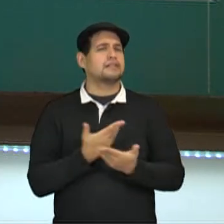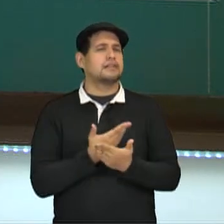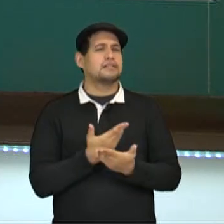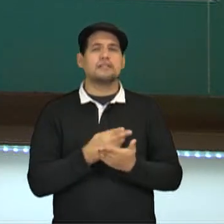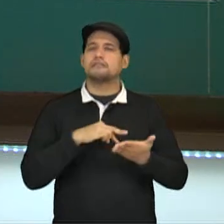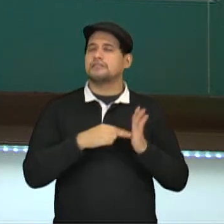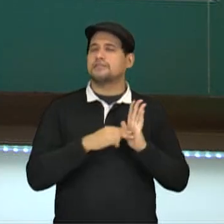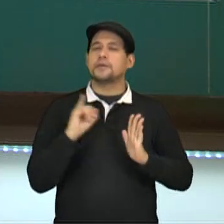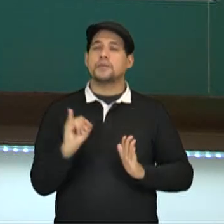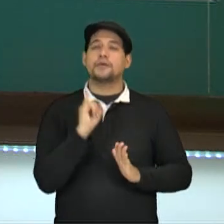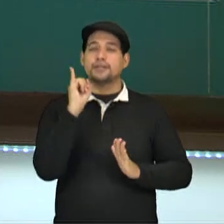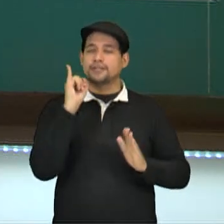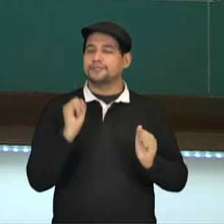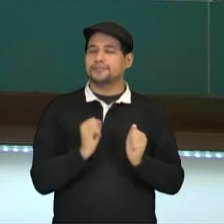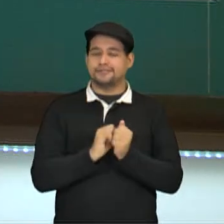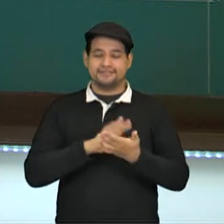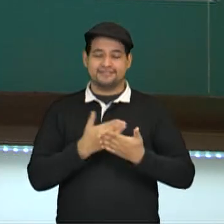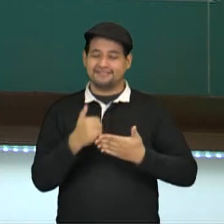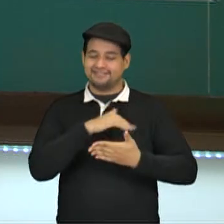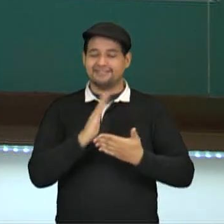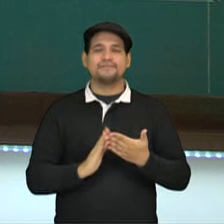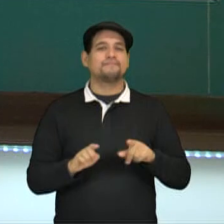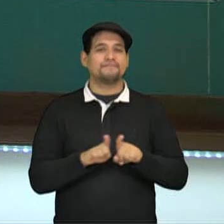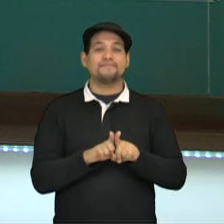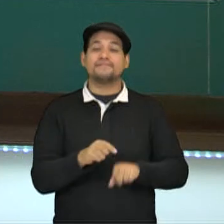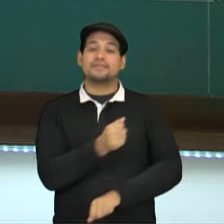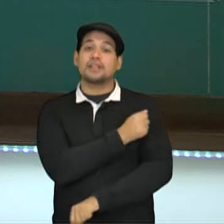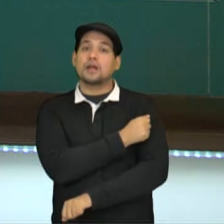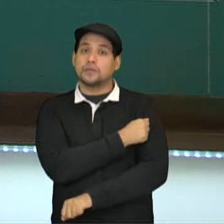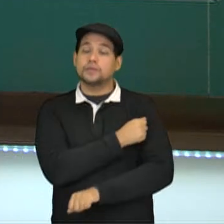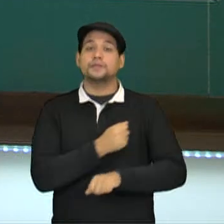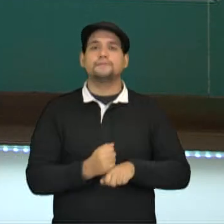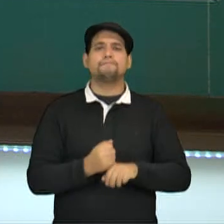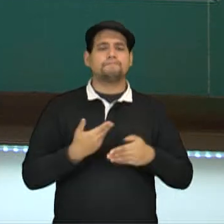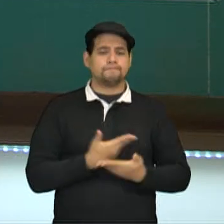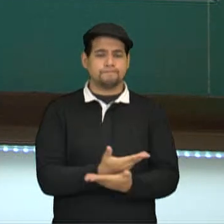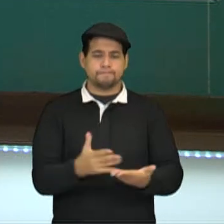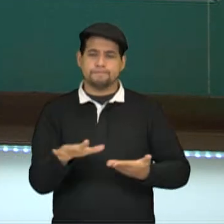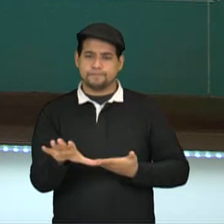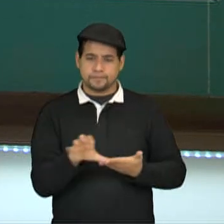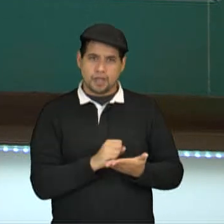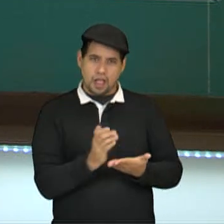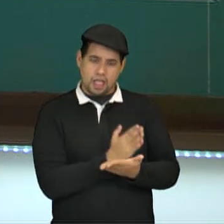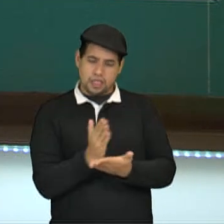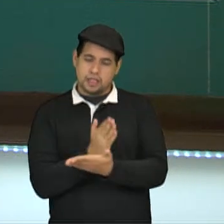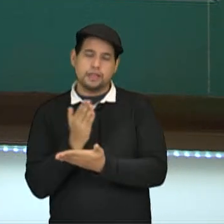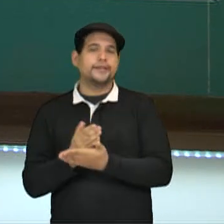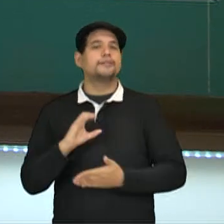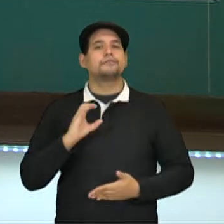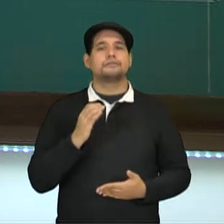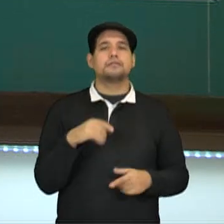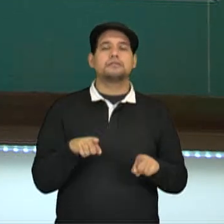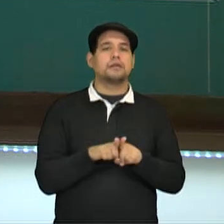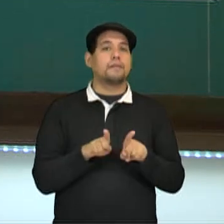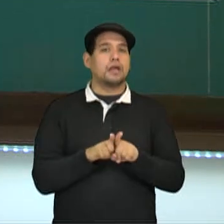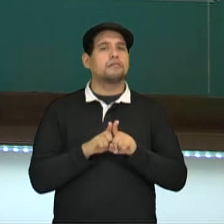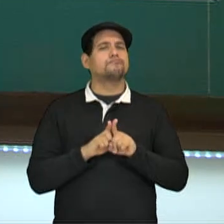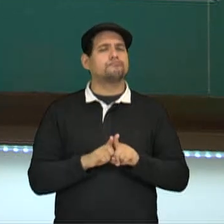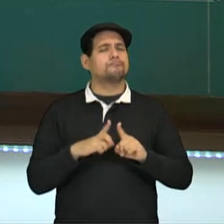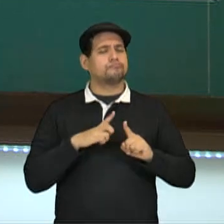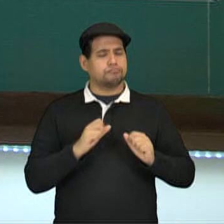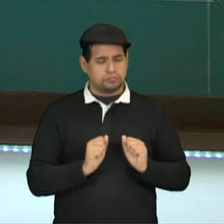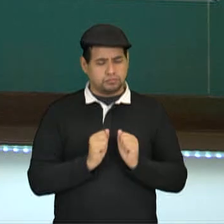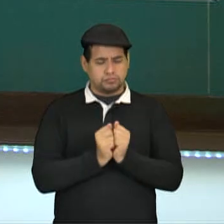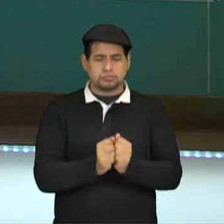mais significativa com a tua presença. Queridos alunos, peguem os seus cadernos de ciências aí, estejam